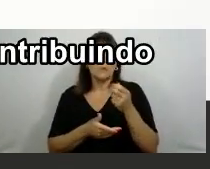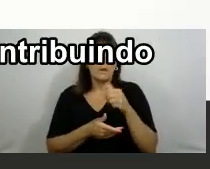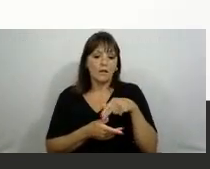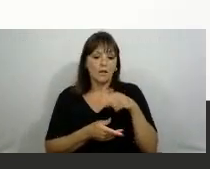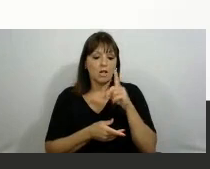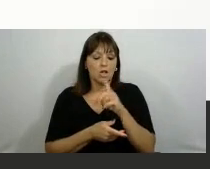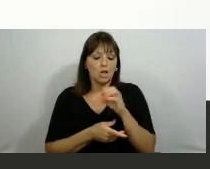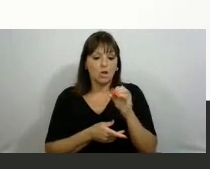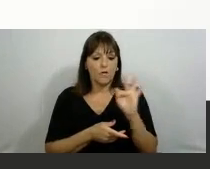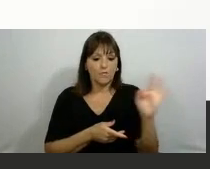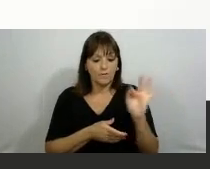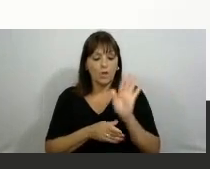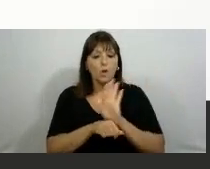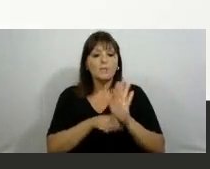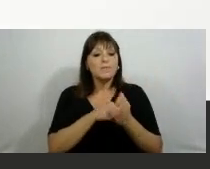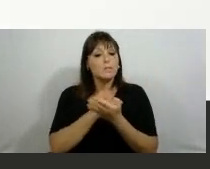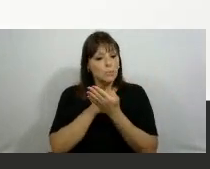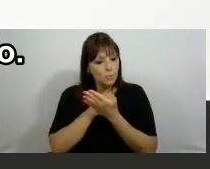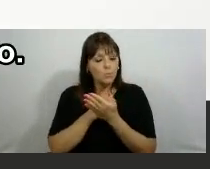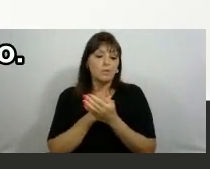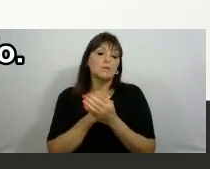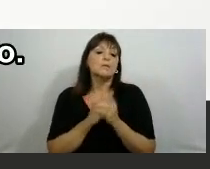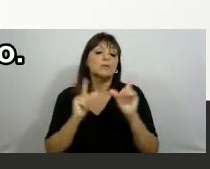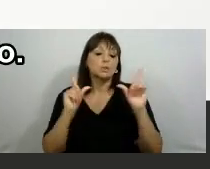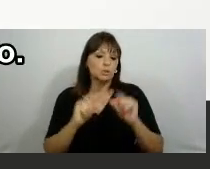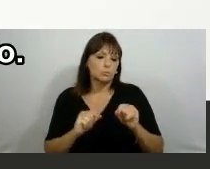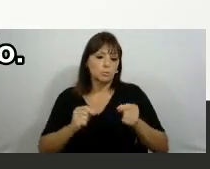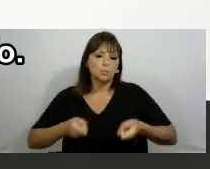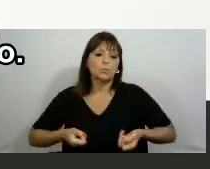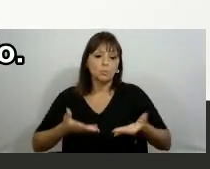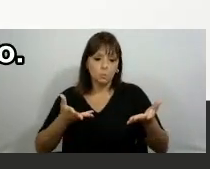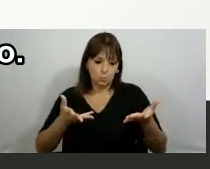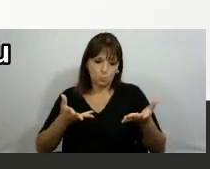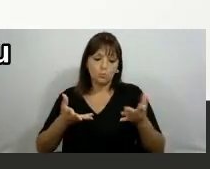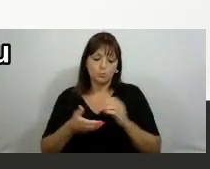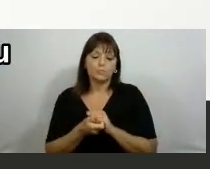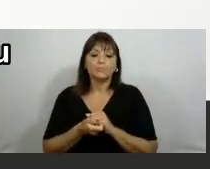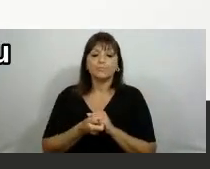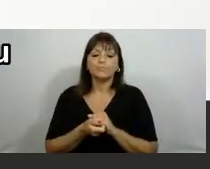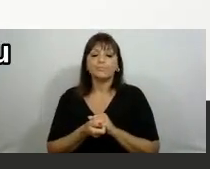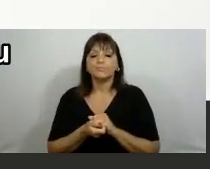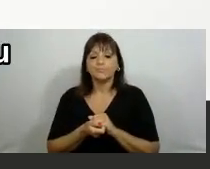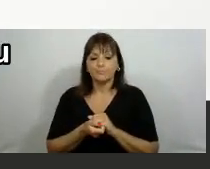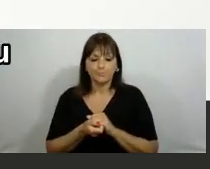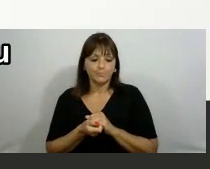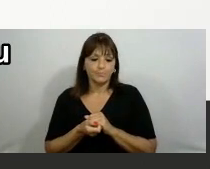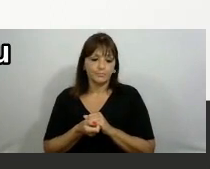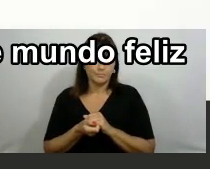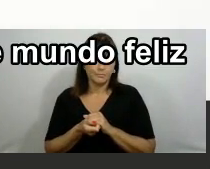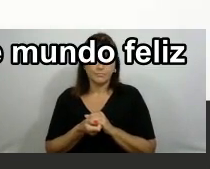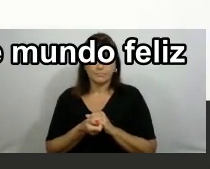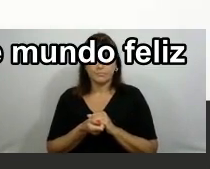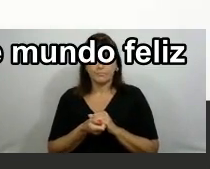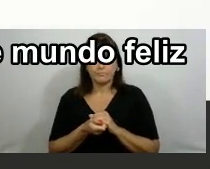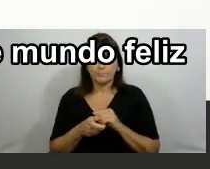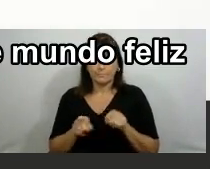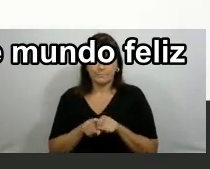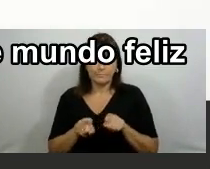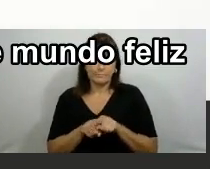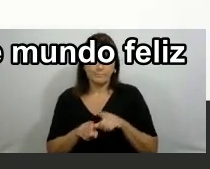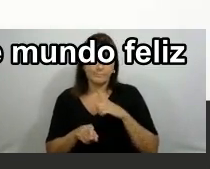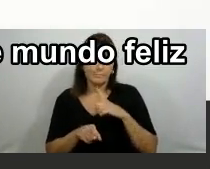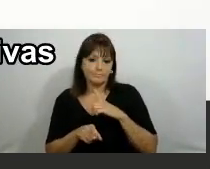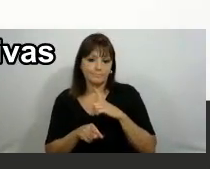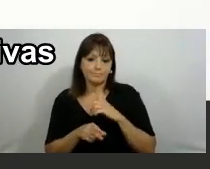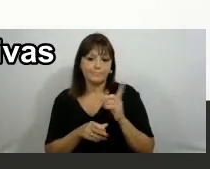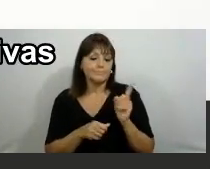está contribuindo com o custo, com a diminuição do custo. Quais são as... Só que tem uma coisa, eu vou voltar aqui rapidinho,